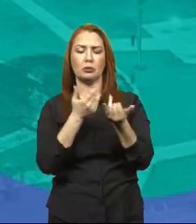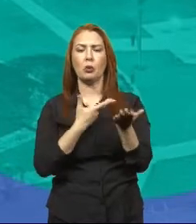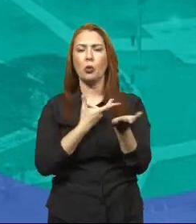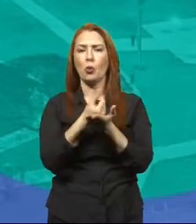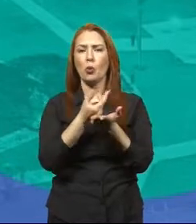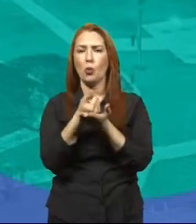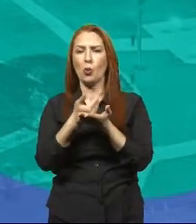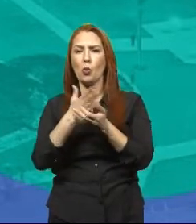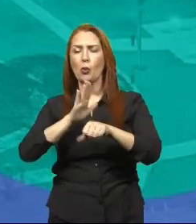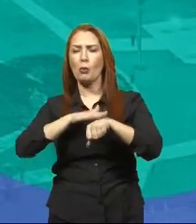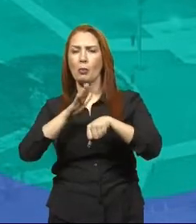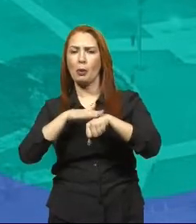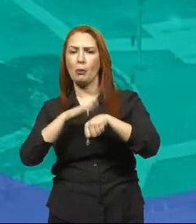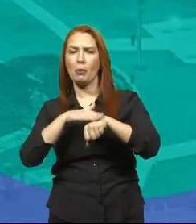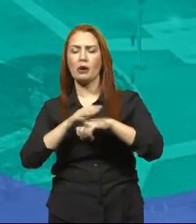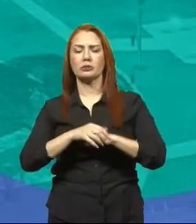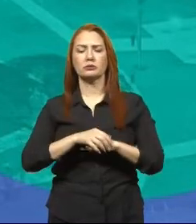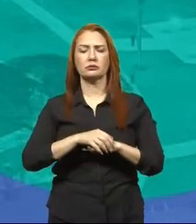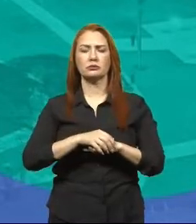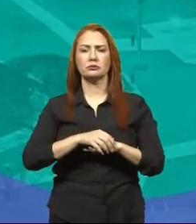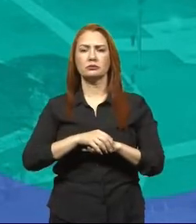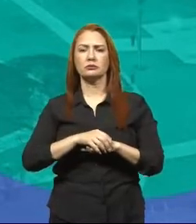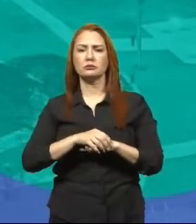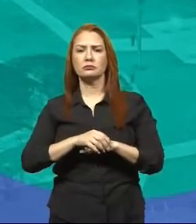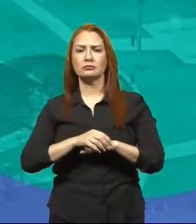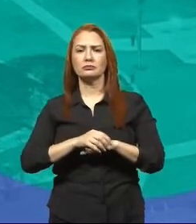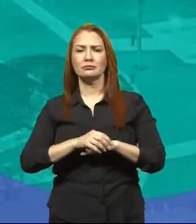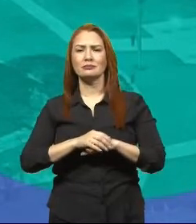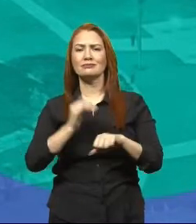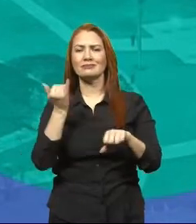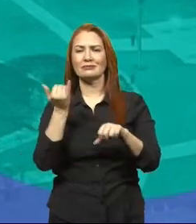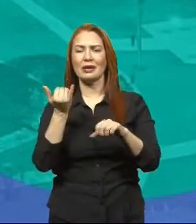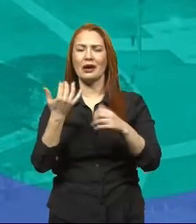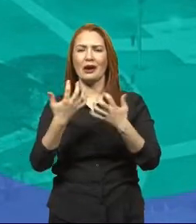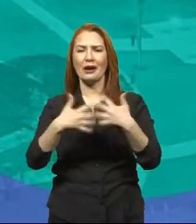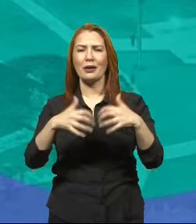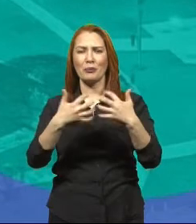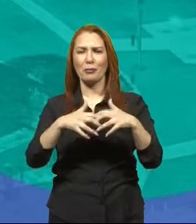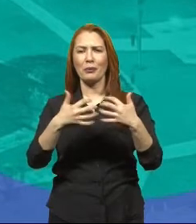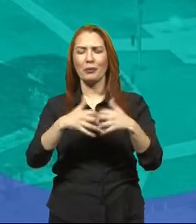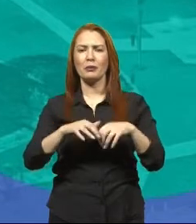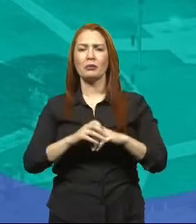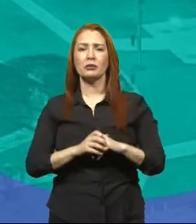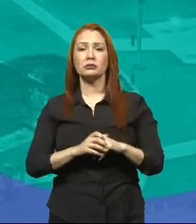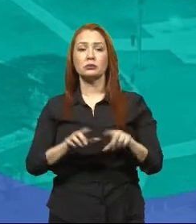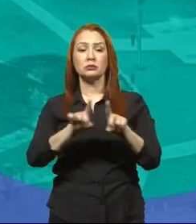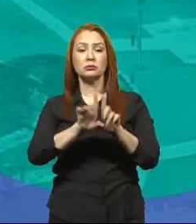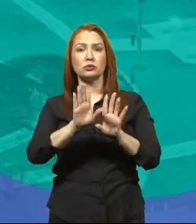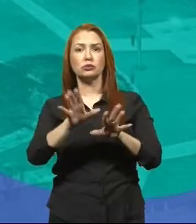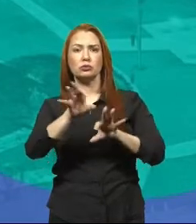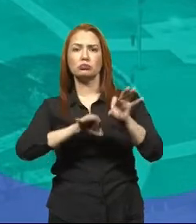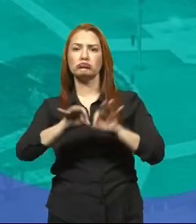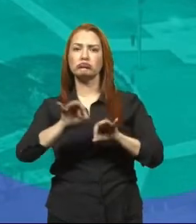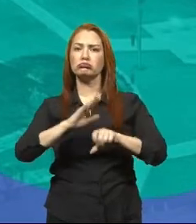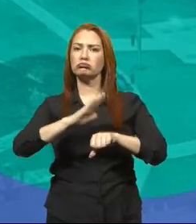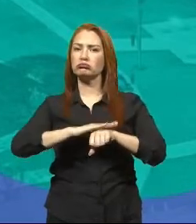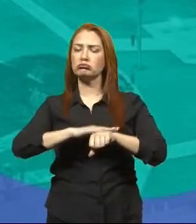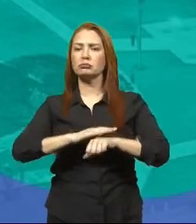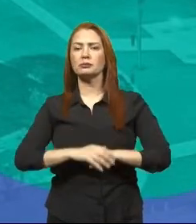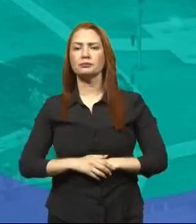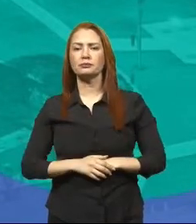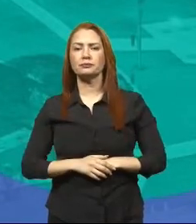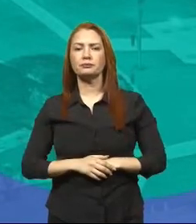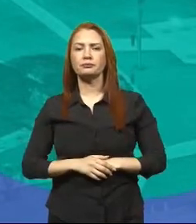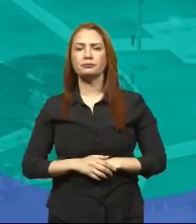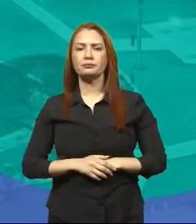precisamos investir mais e estar preparado para esse momento aí. E se for represamento, em algum momento os